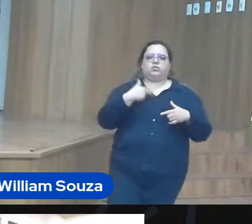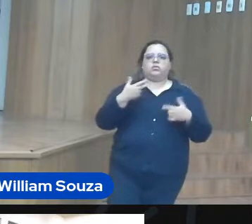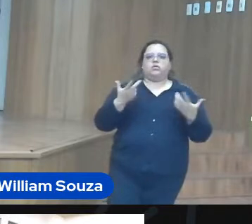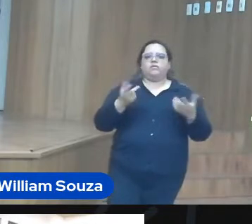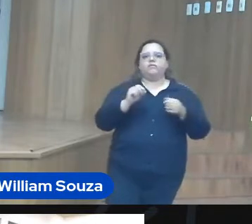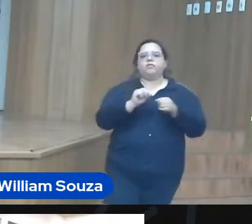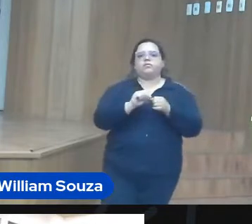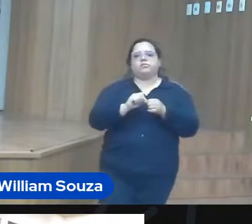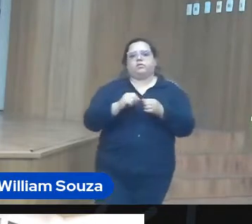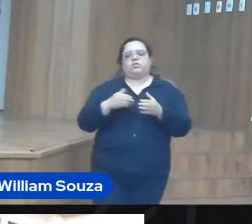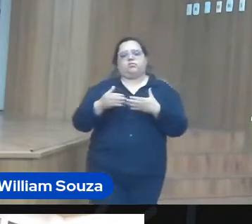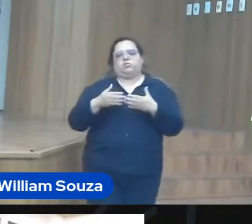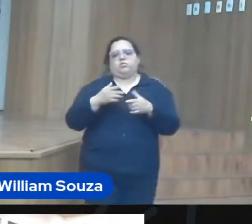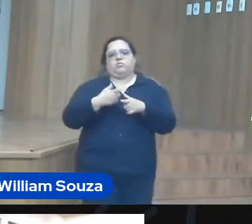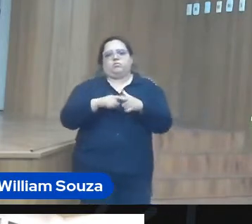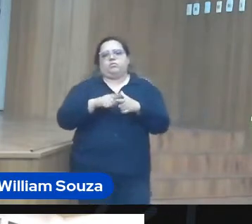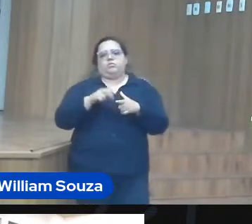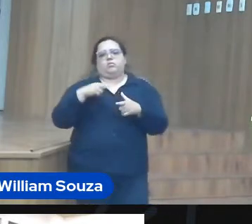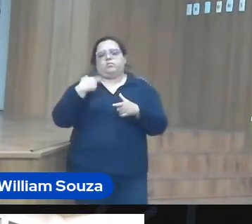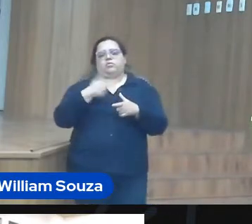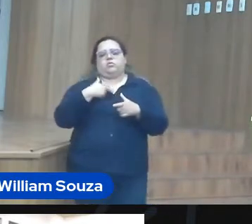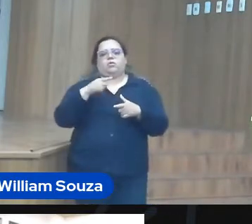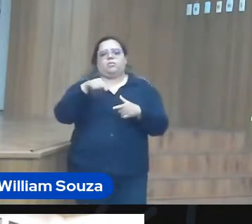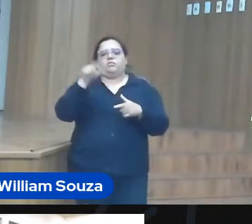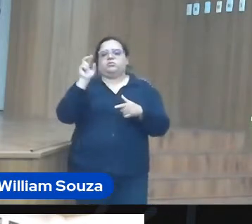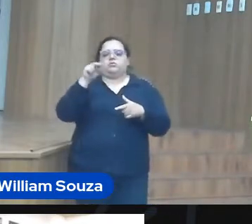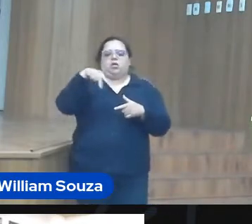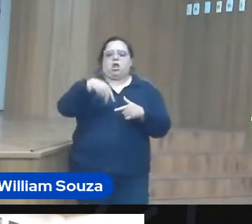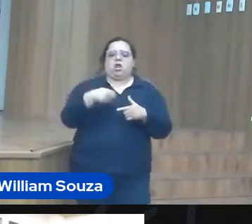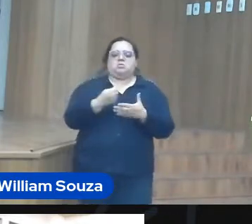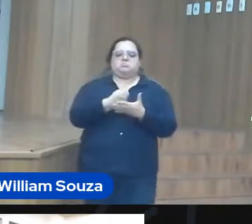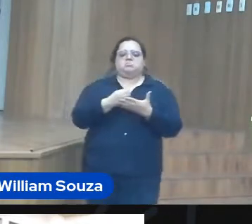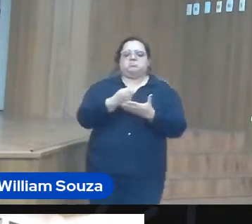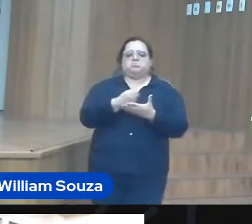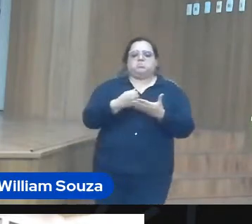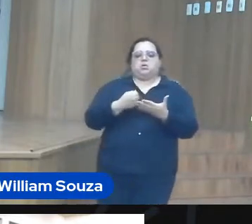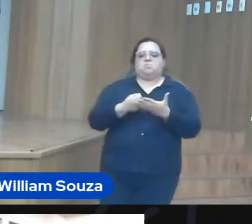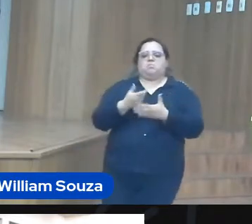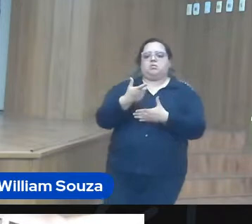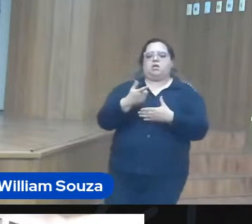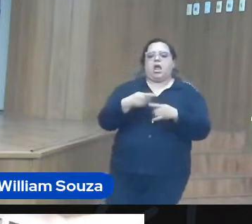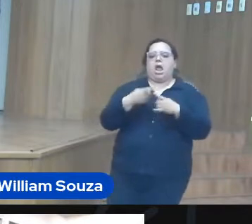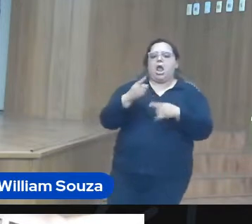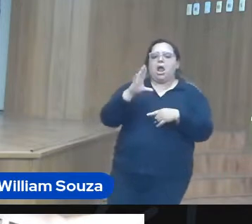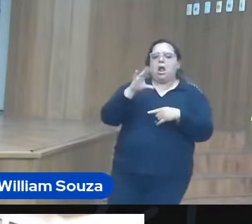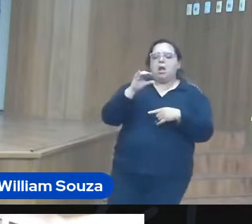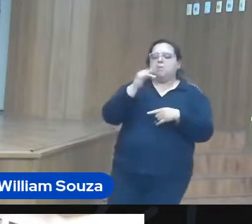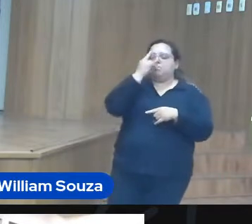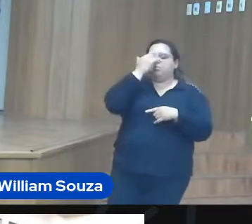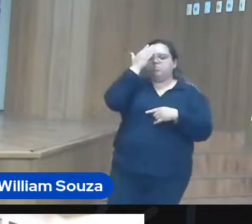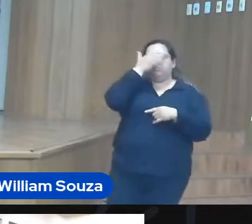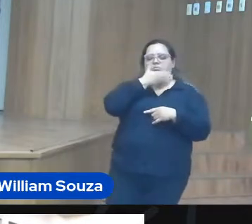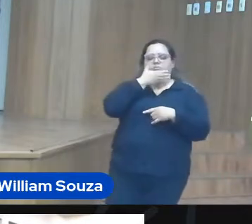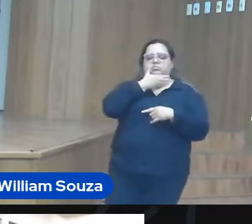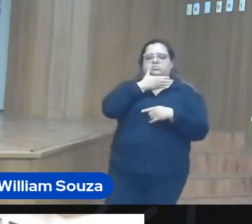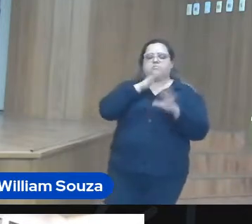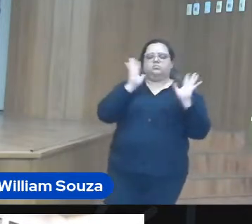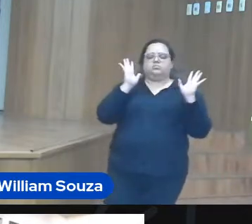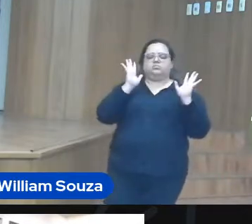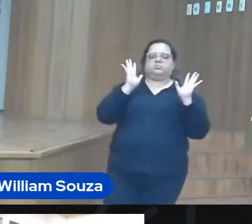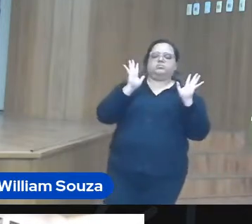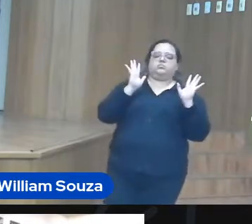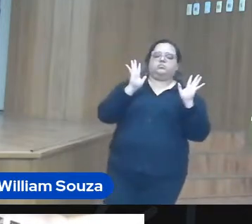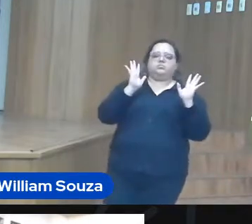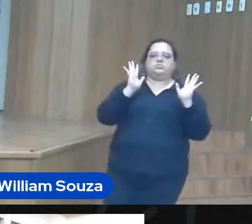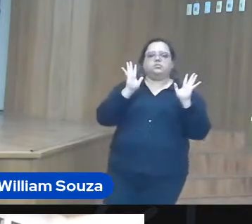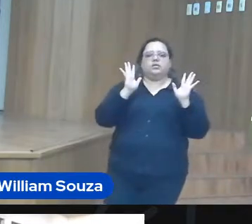é problema nosso, mas você está aqui todo o seu financiamento. E aí o cientista fecha os olhos: não, sabe, eu